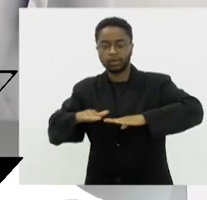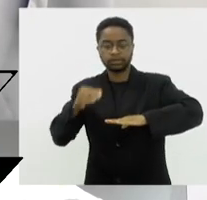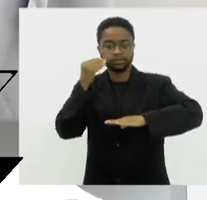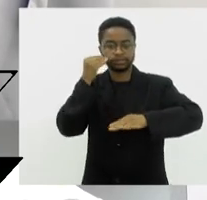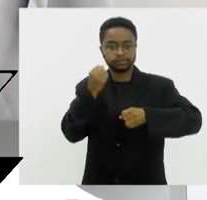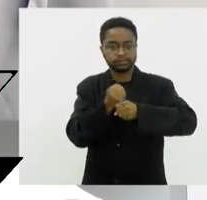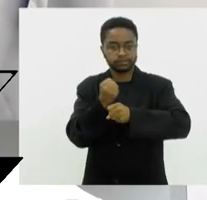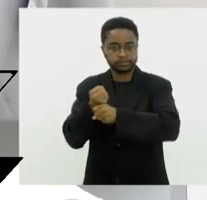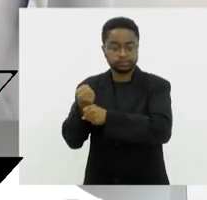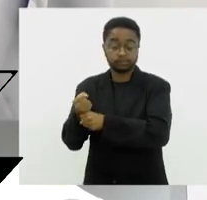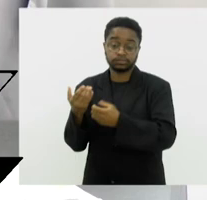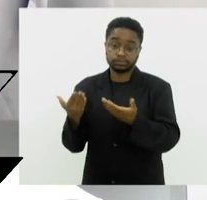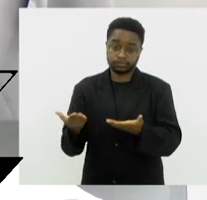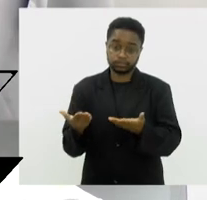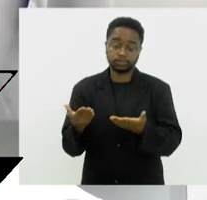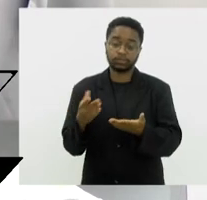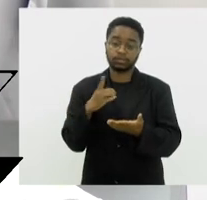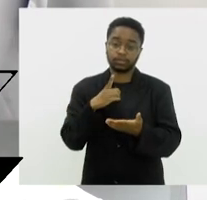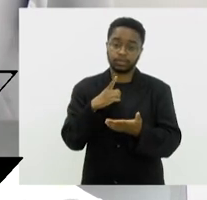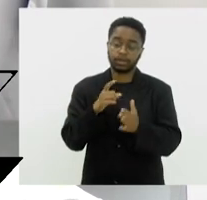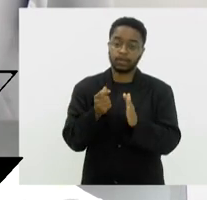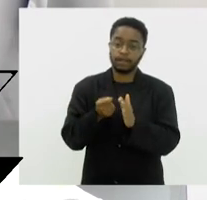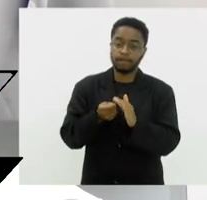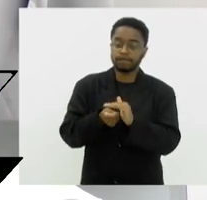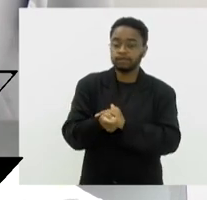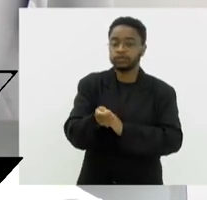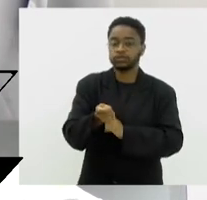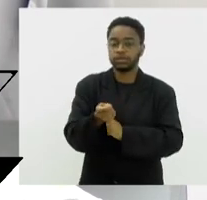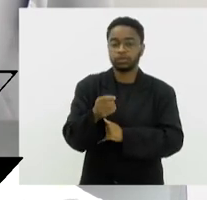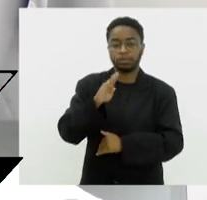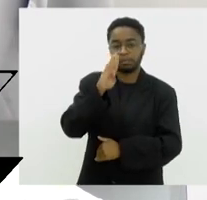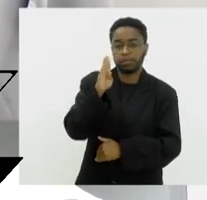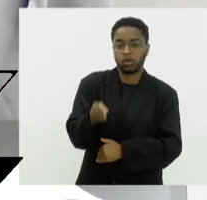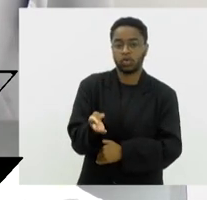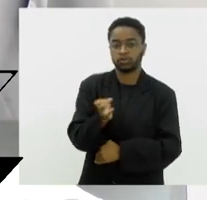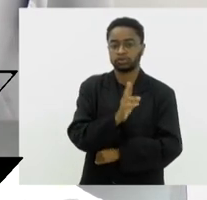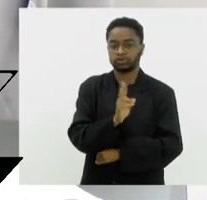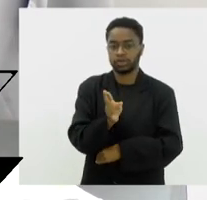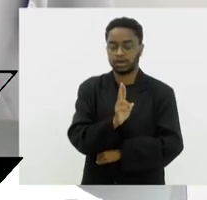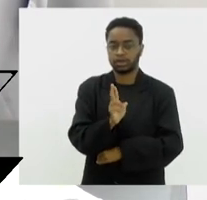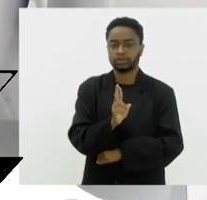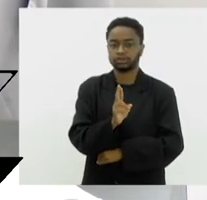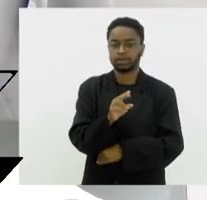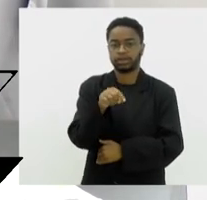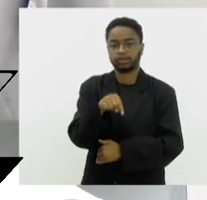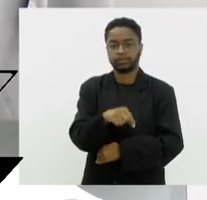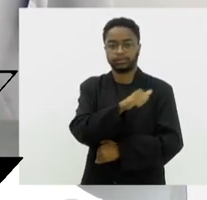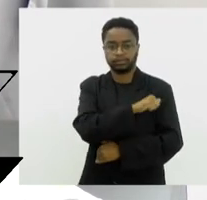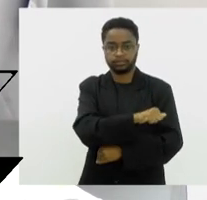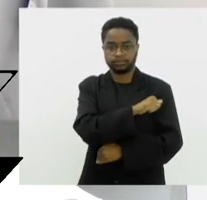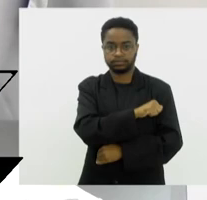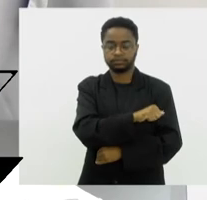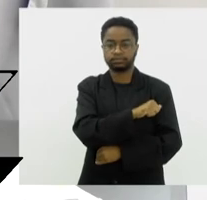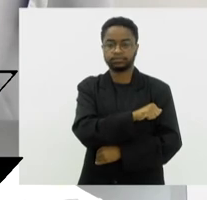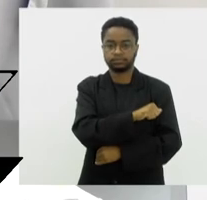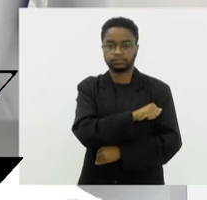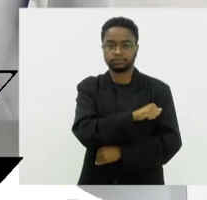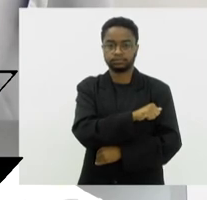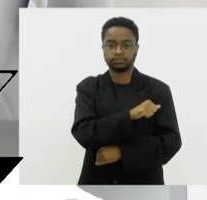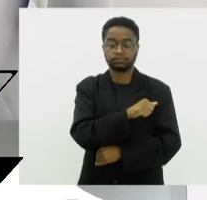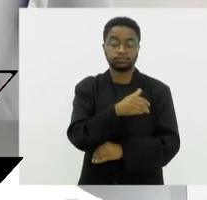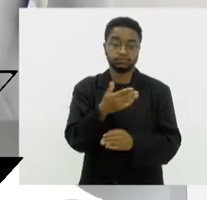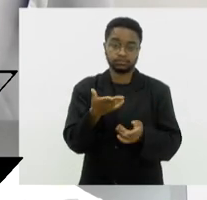por cima o investimento de alguns milhões de reais num momento caótico do Estado do Rio de Janeiro, de forma à